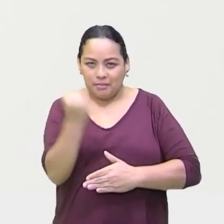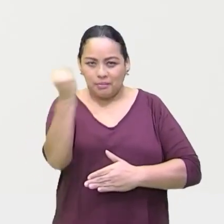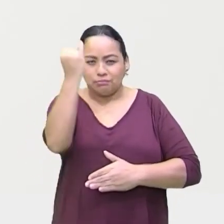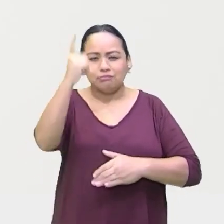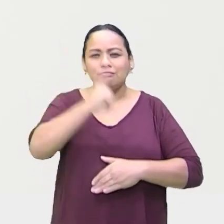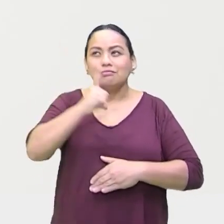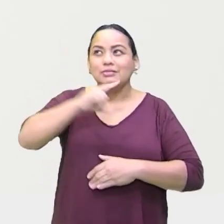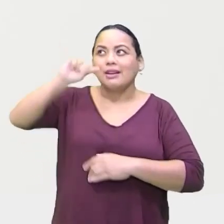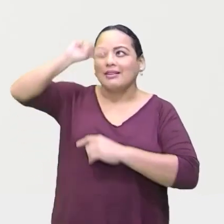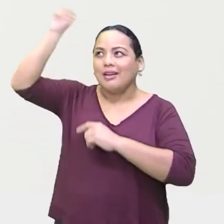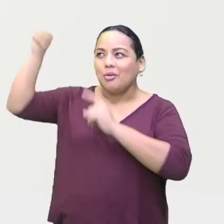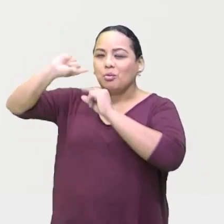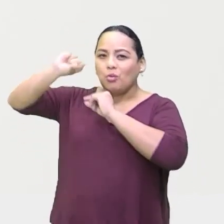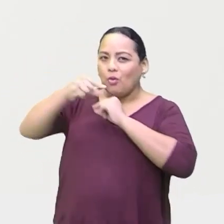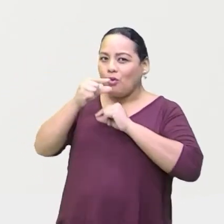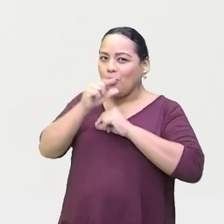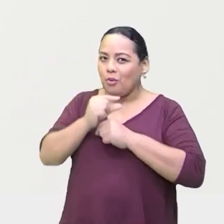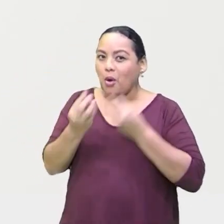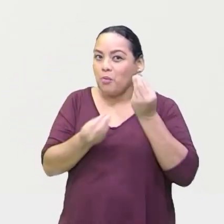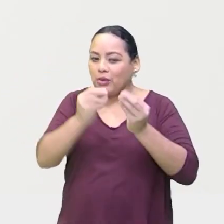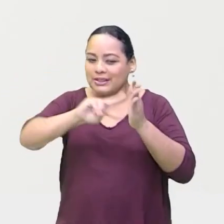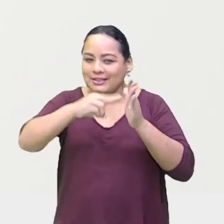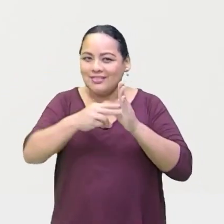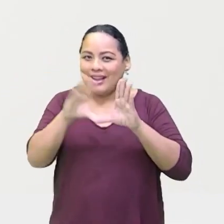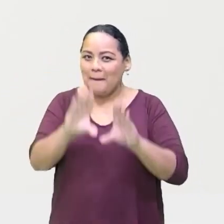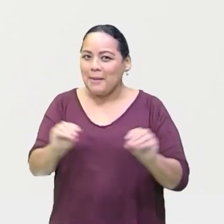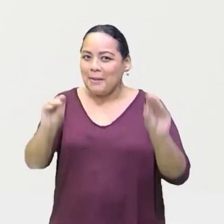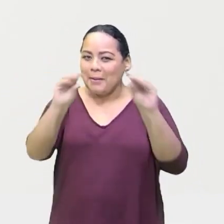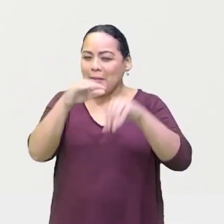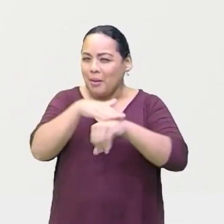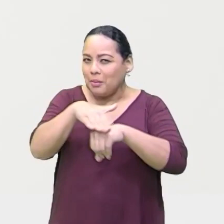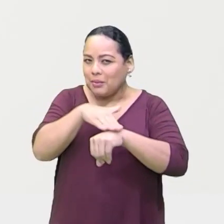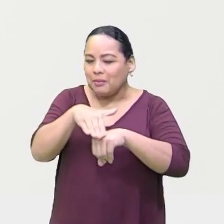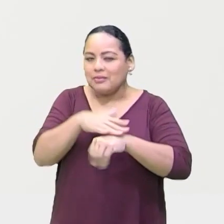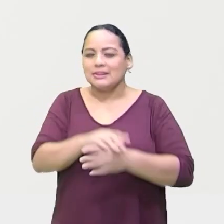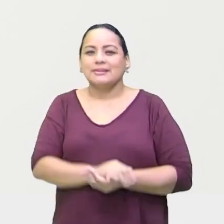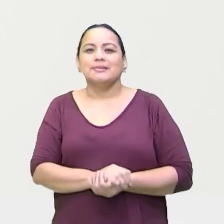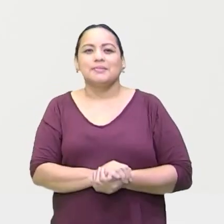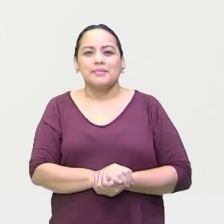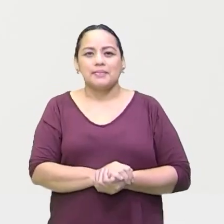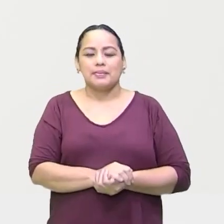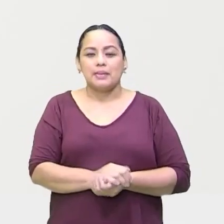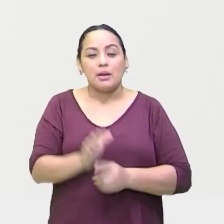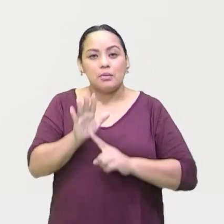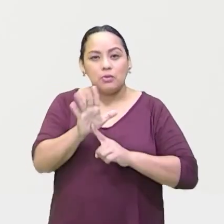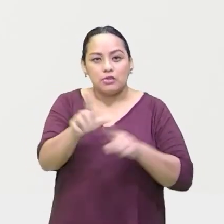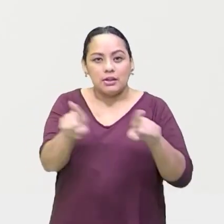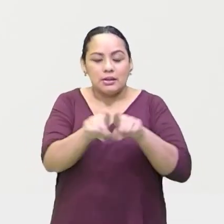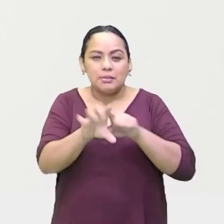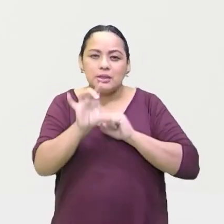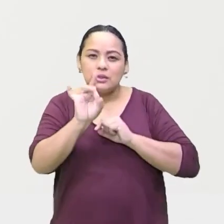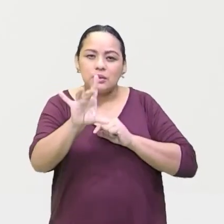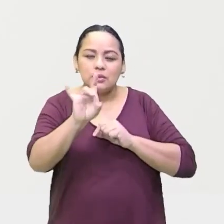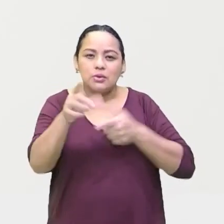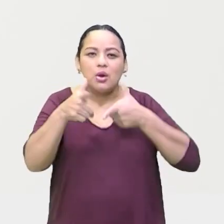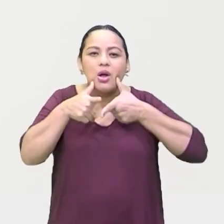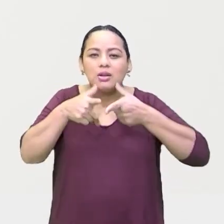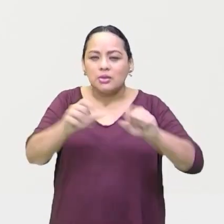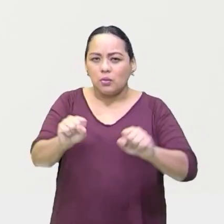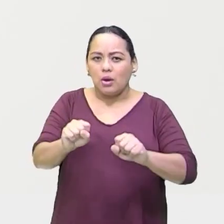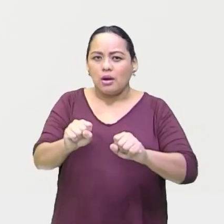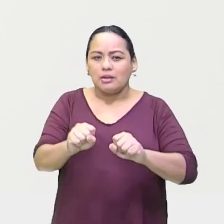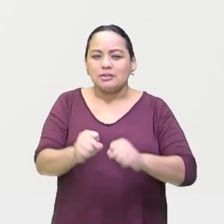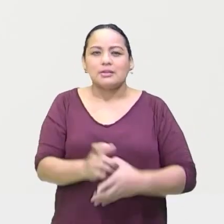balão, balão de falas. Próximo aqui, crianças. Podem apresentar somente linguagem